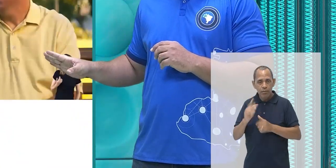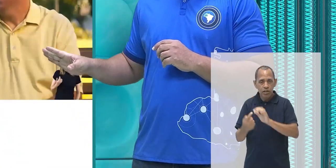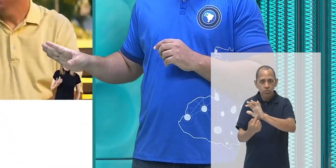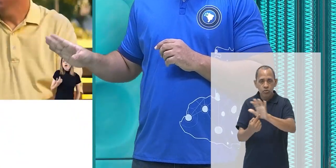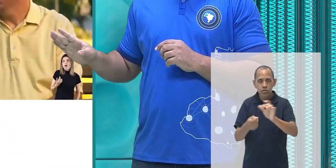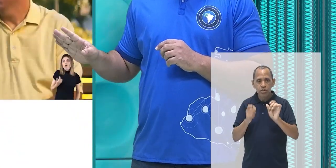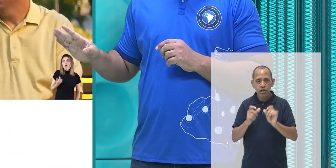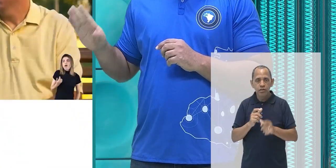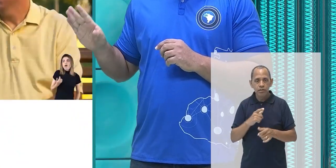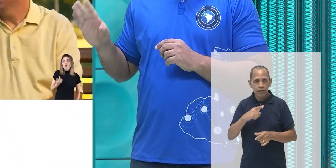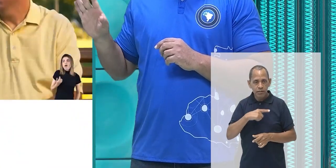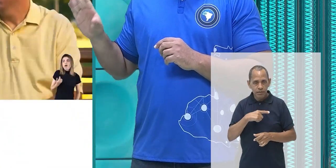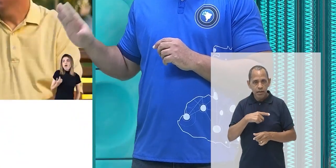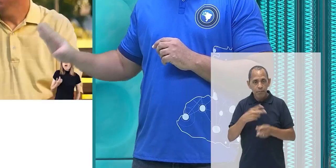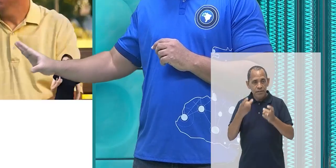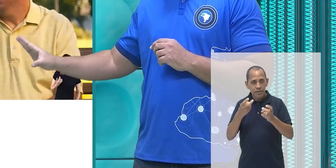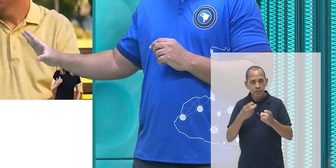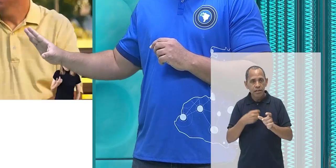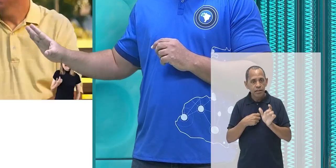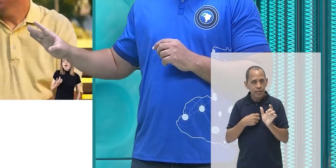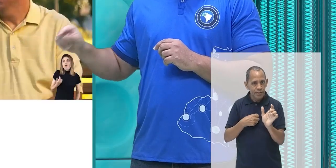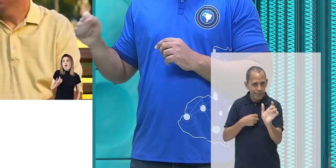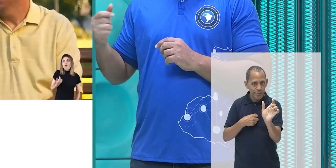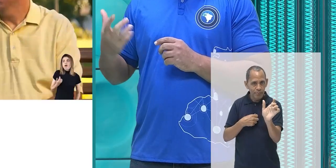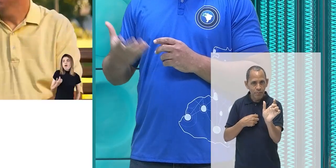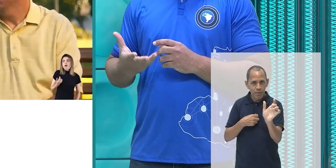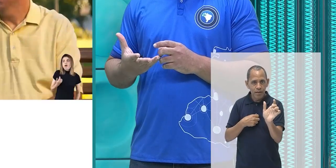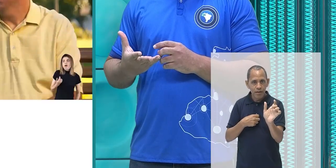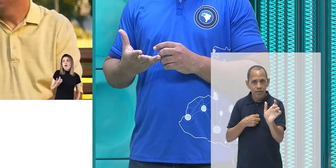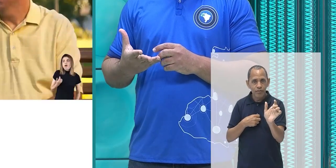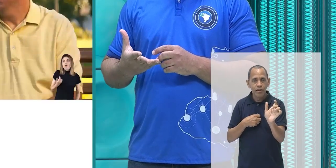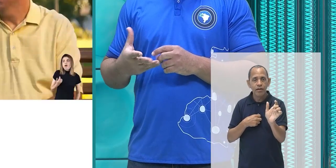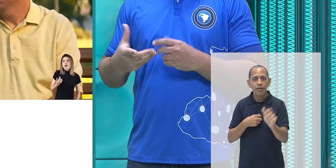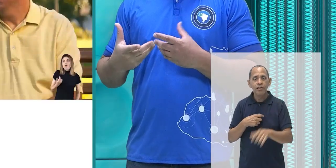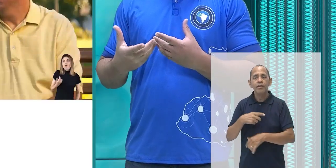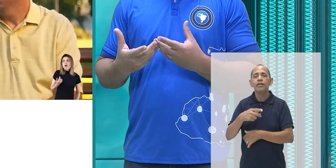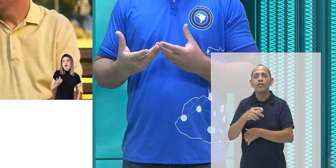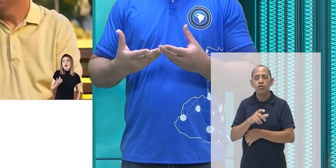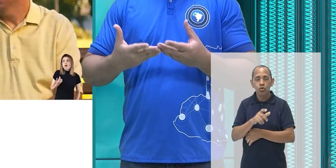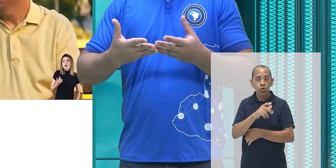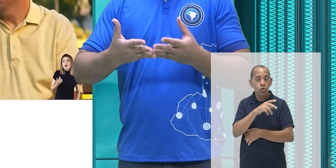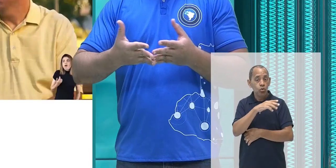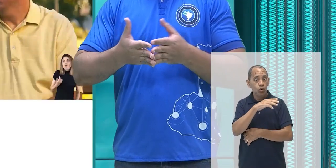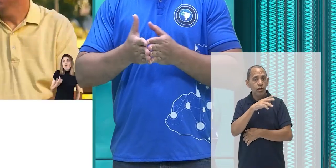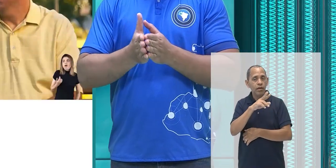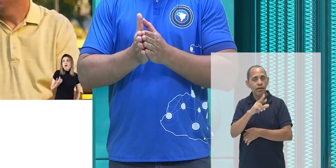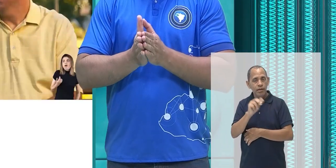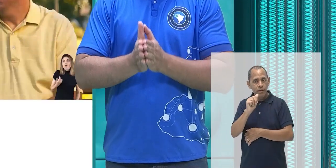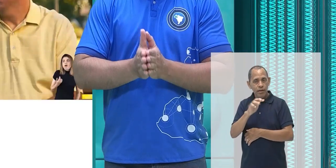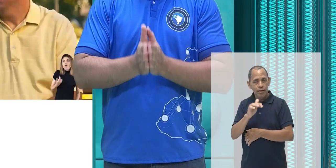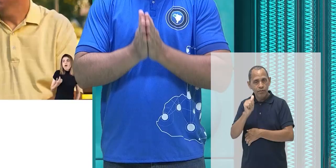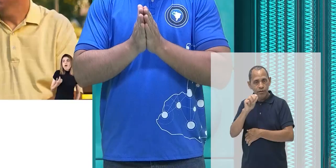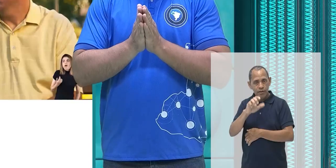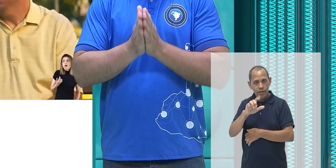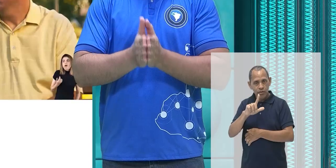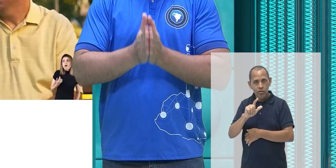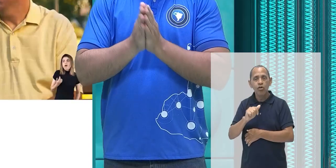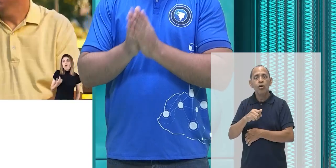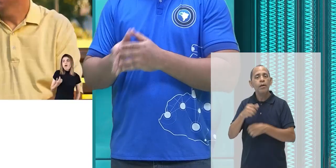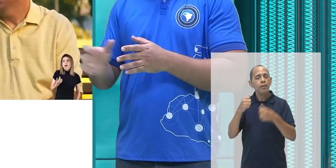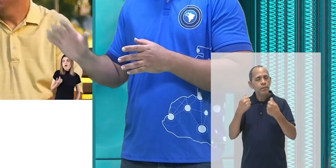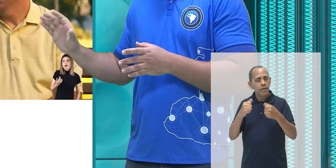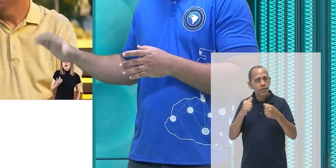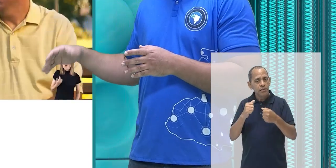observem. Percebam que aqui o enunciado, Rafael de Oliveira precisa de sangue regularmente